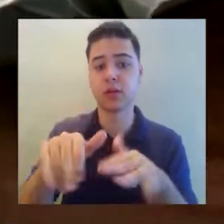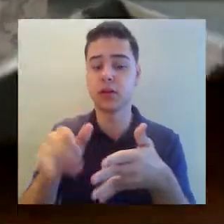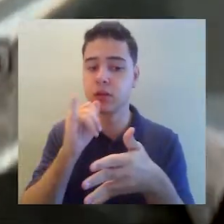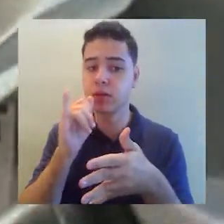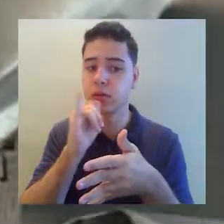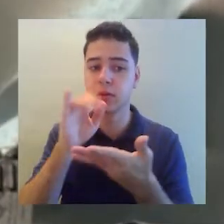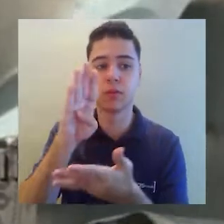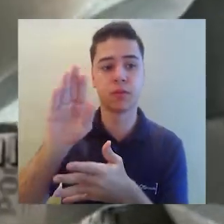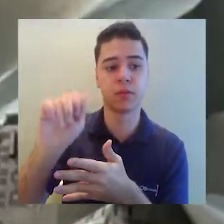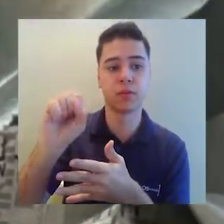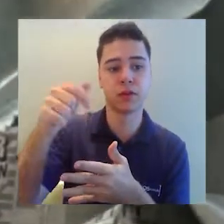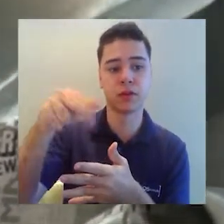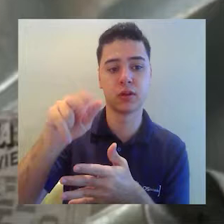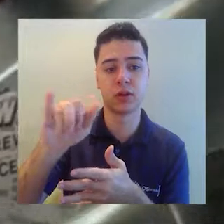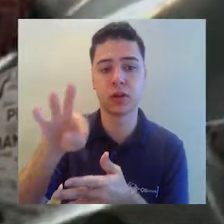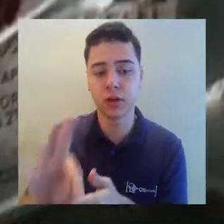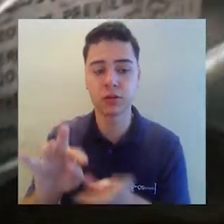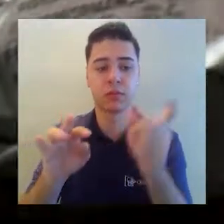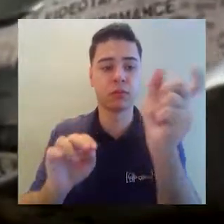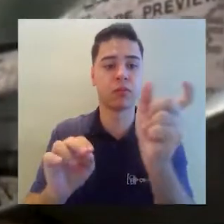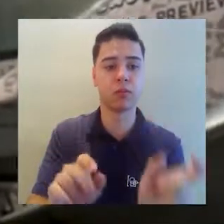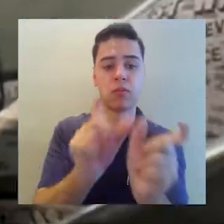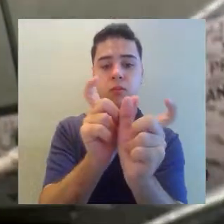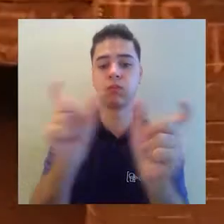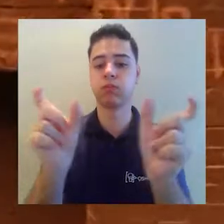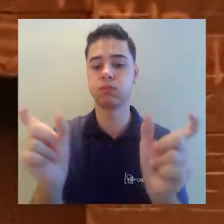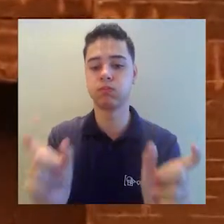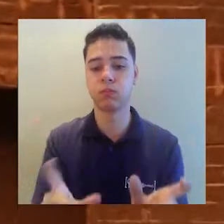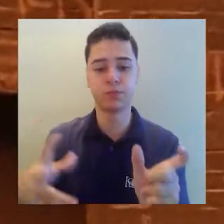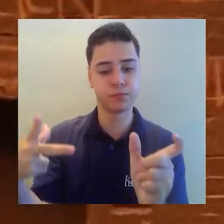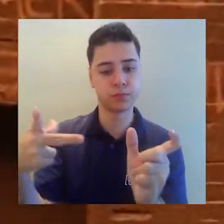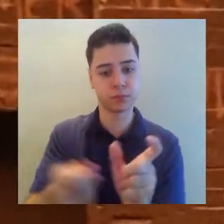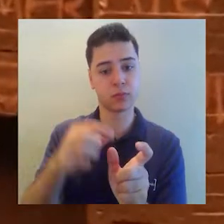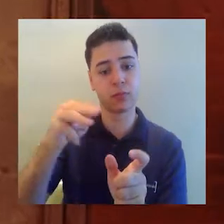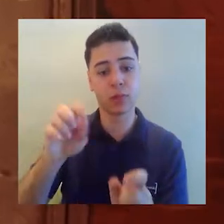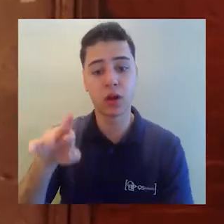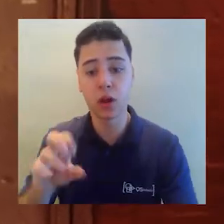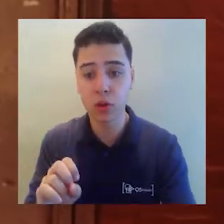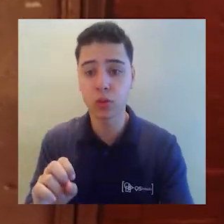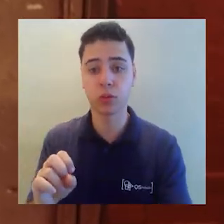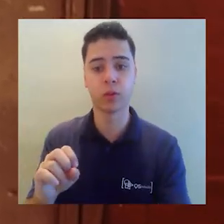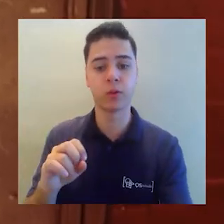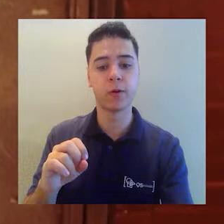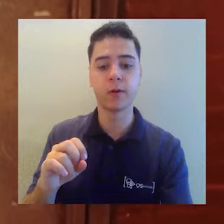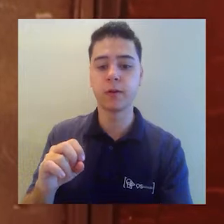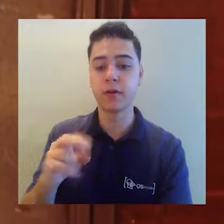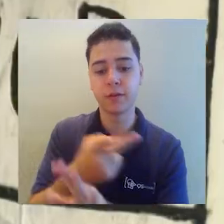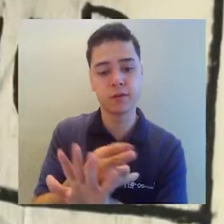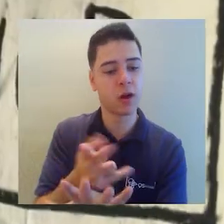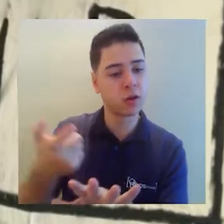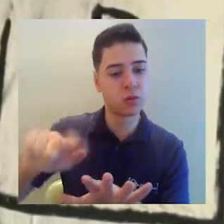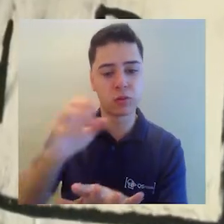carreira artística de Basquiat começou com palavras e frases sendo escritas nas paredes das estações de metrô e também em muros e paredes da